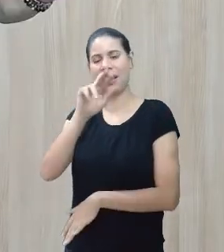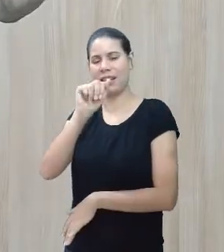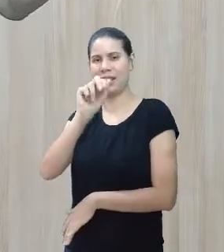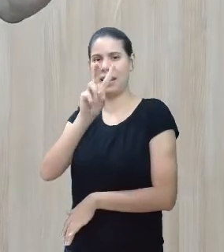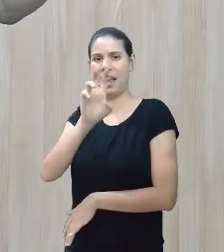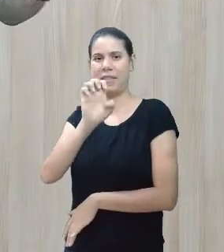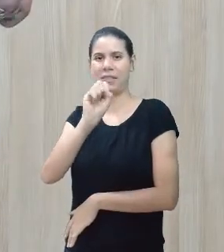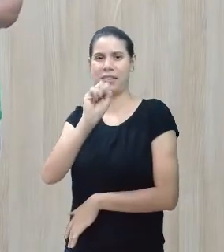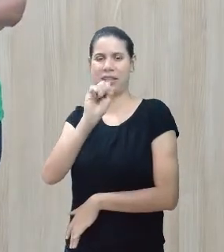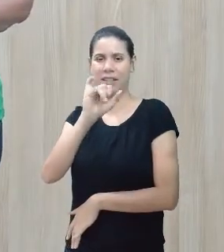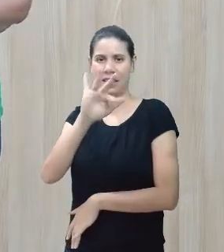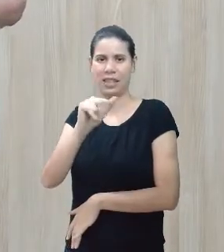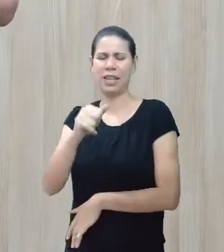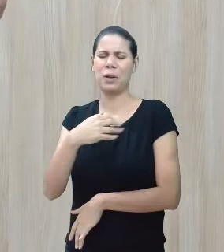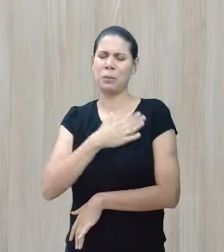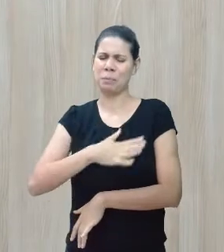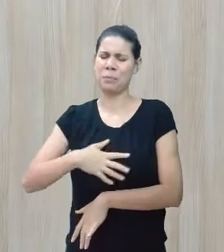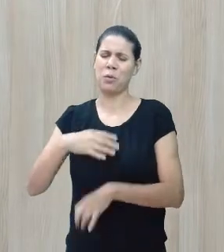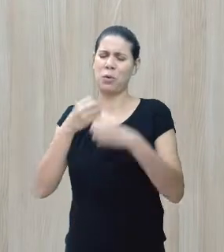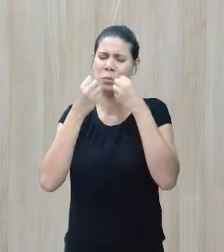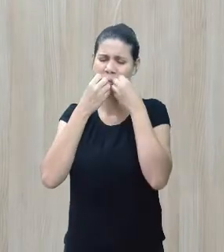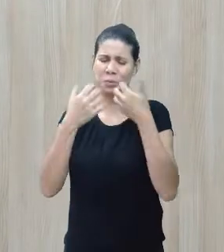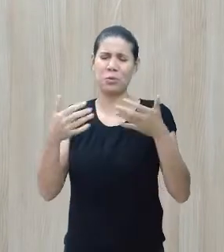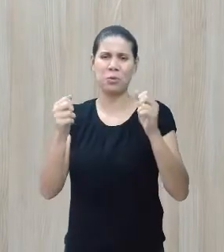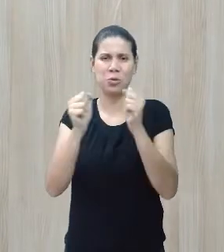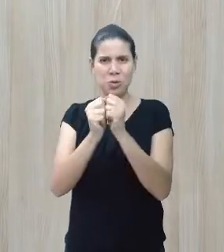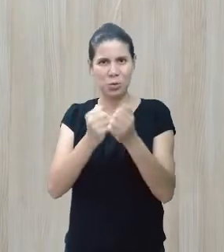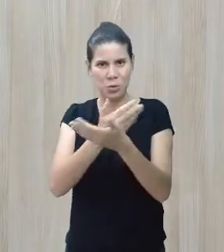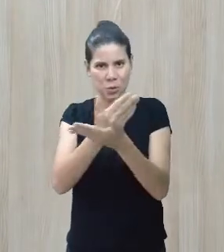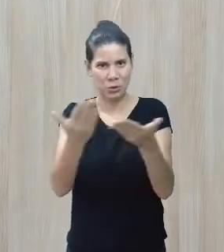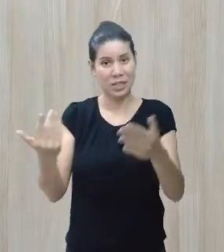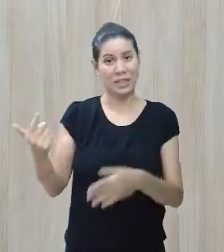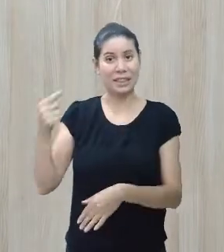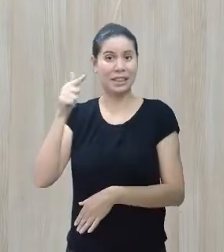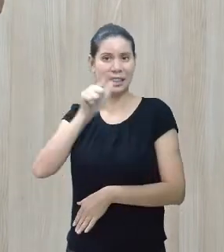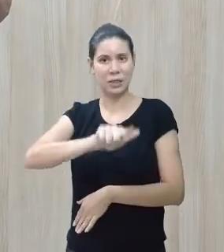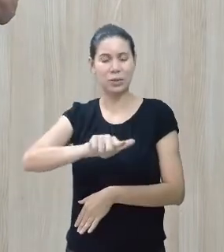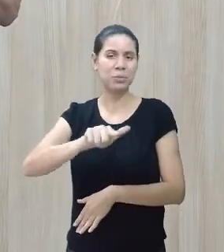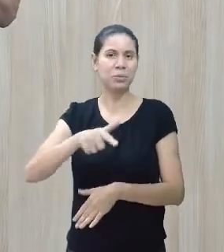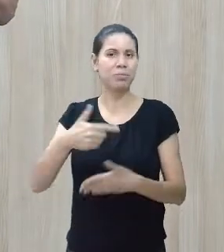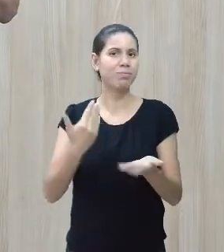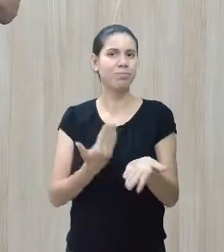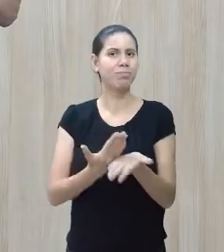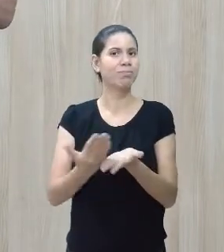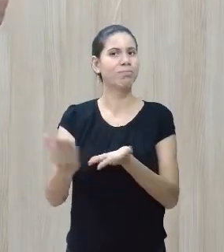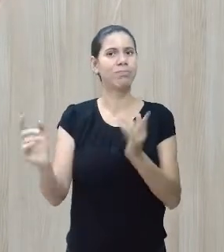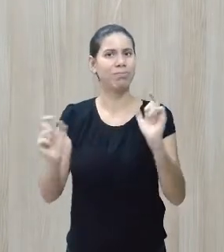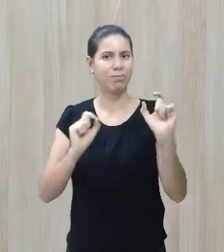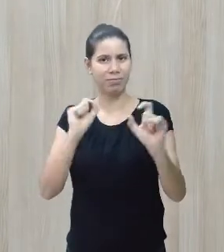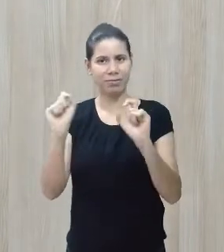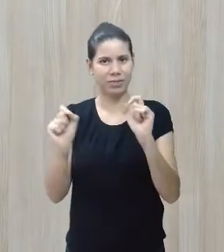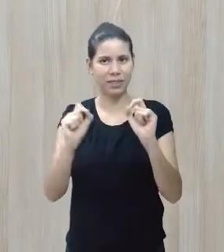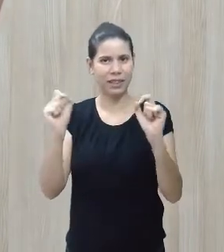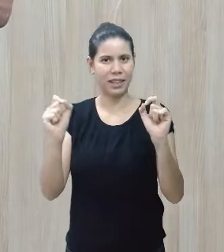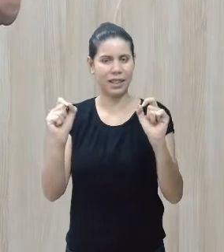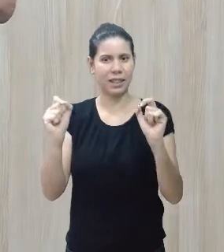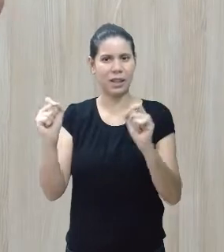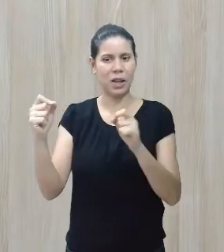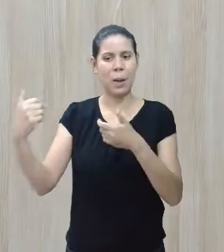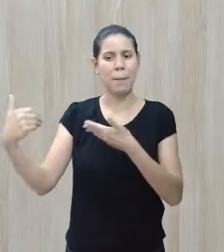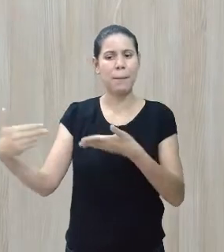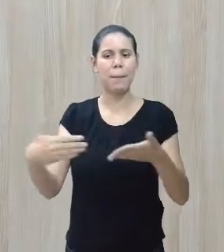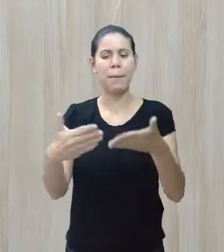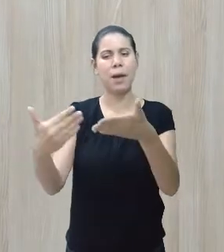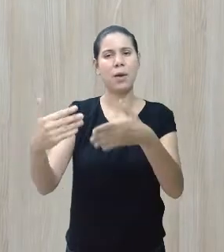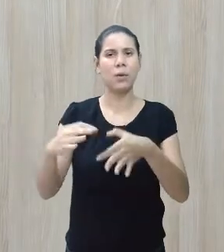prazer imenso estar aqui com vocês mais uma vez. E nós vamos iniciar agora o nosso